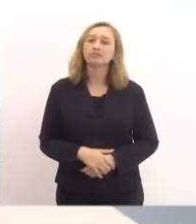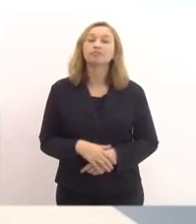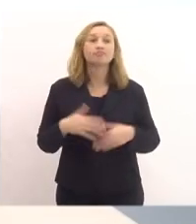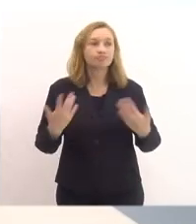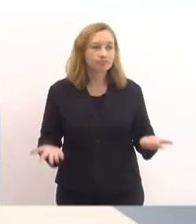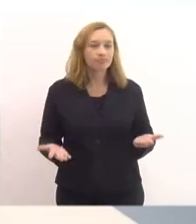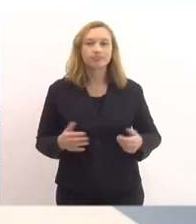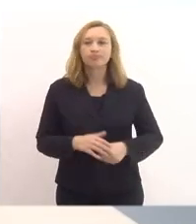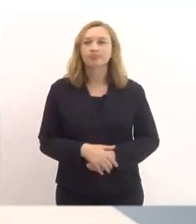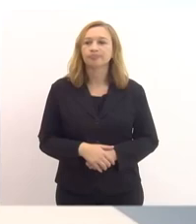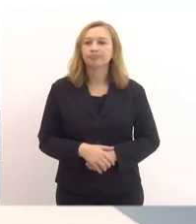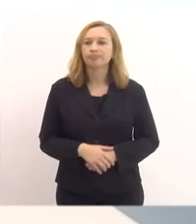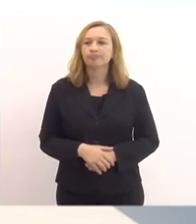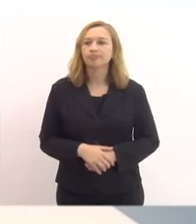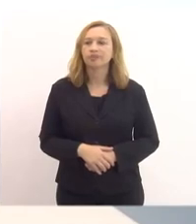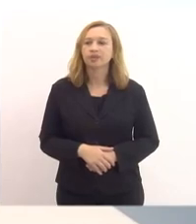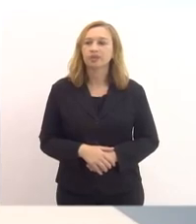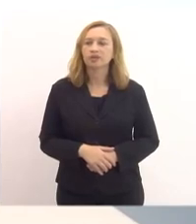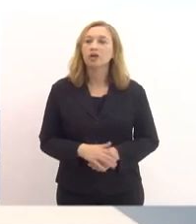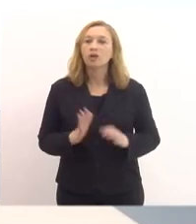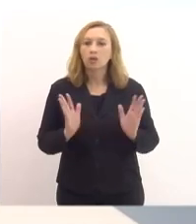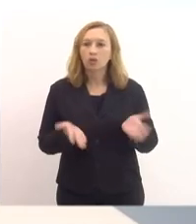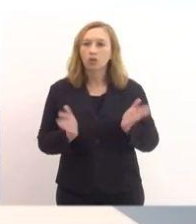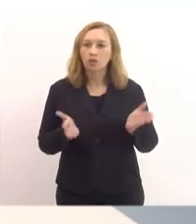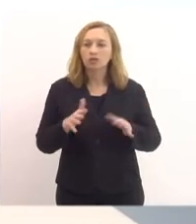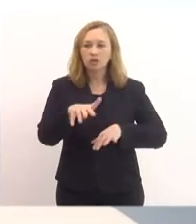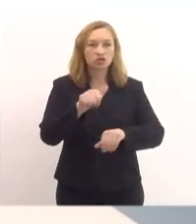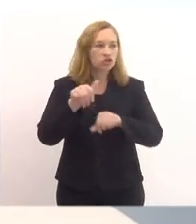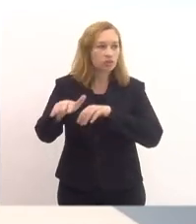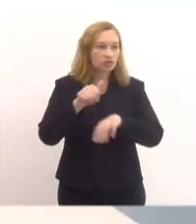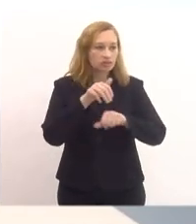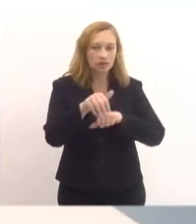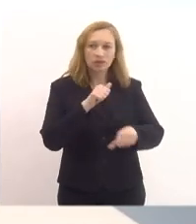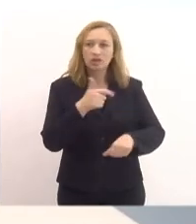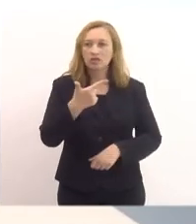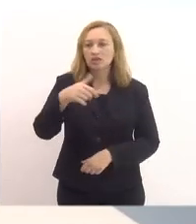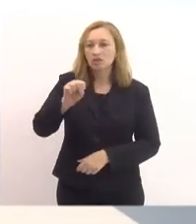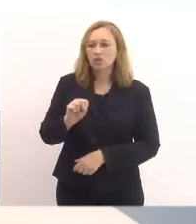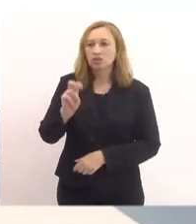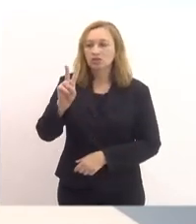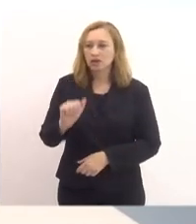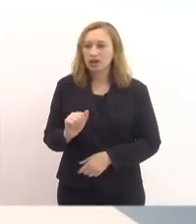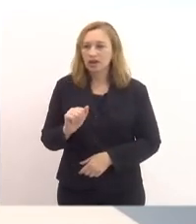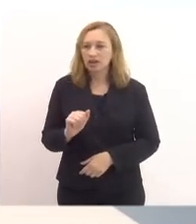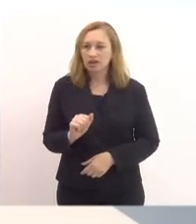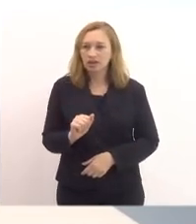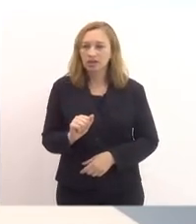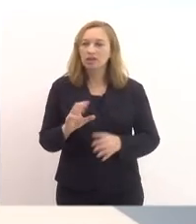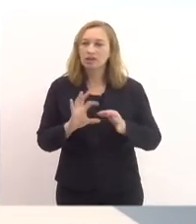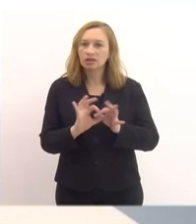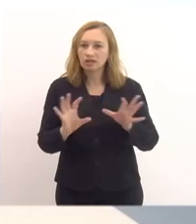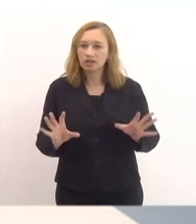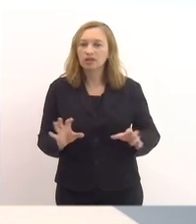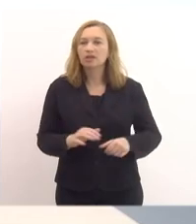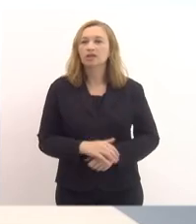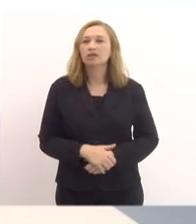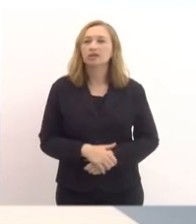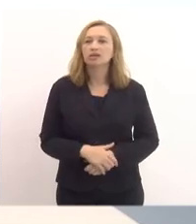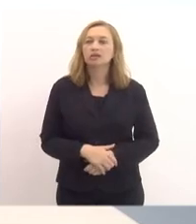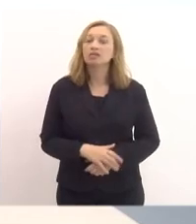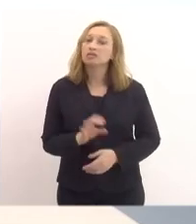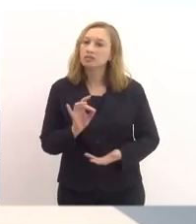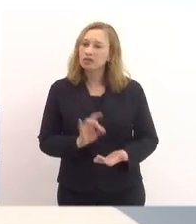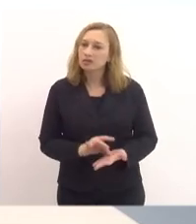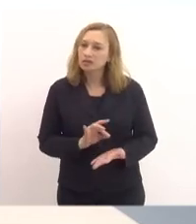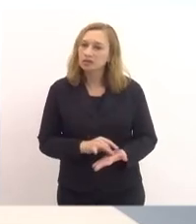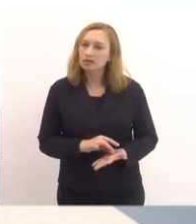então, assim, estaria condicionado hoje fazer esse chamamento dessas 28 vagas que já foram previamente autorizadas,